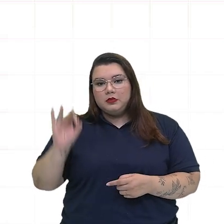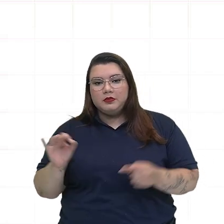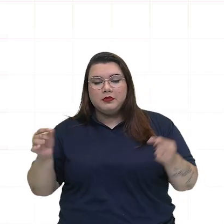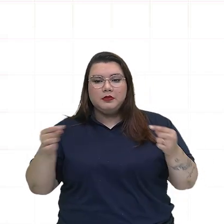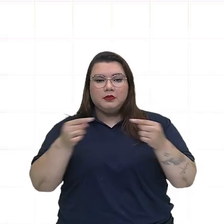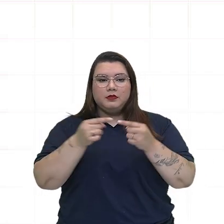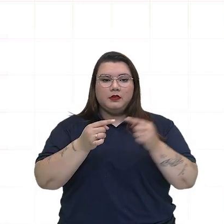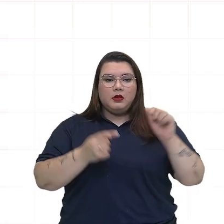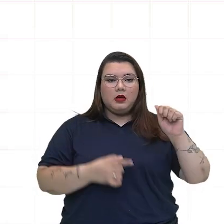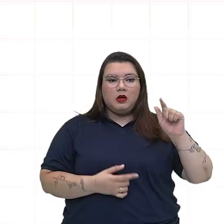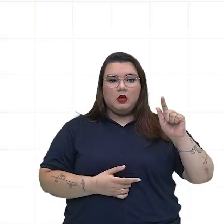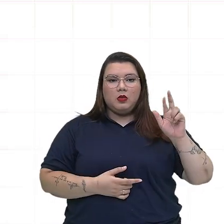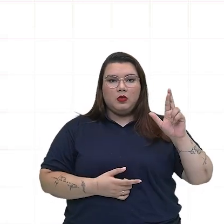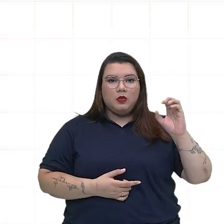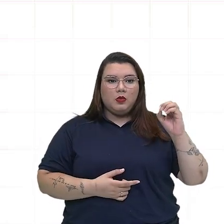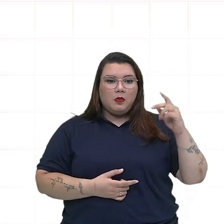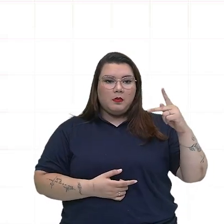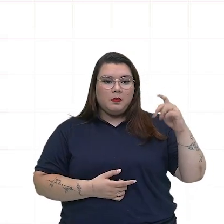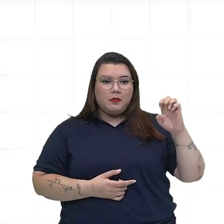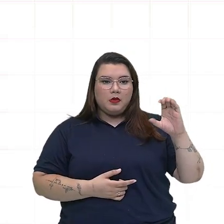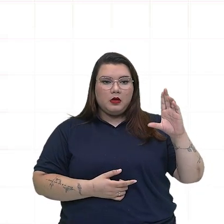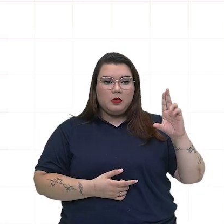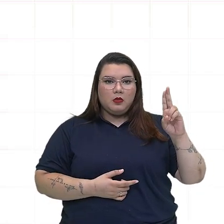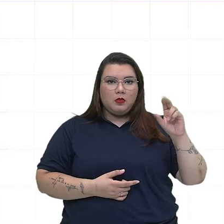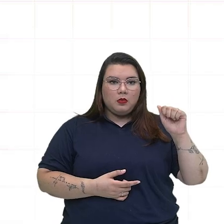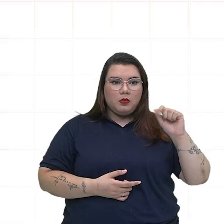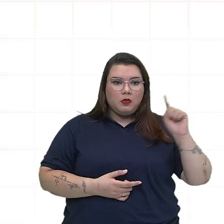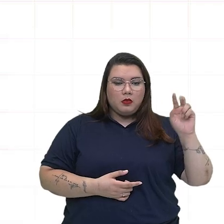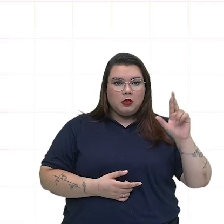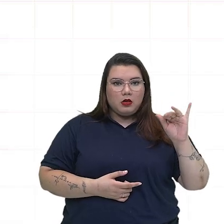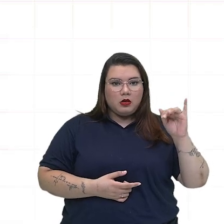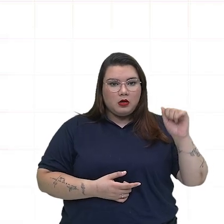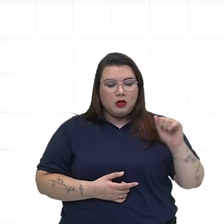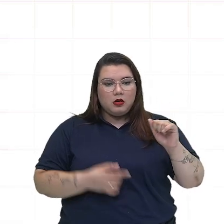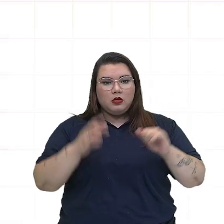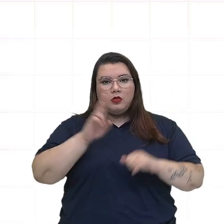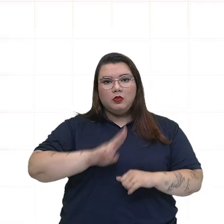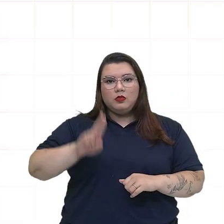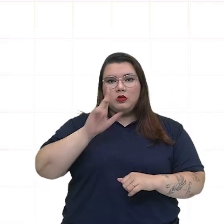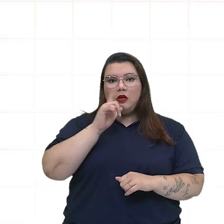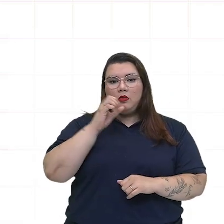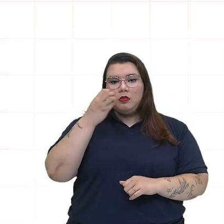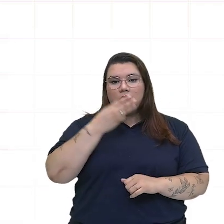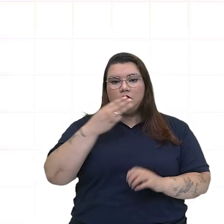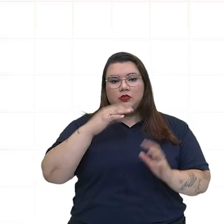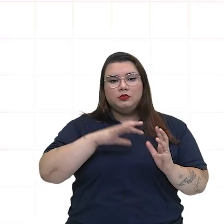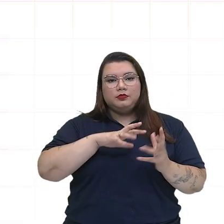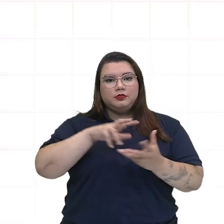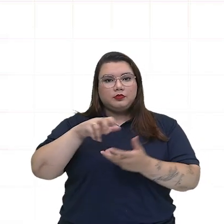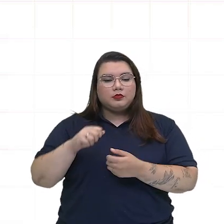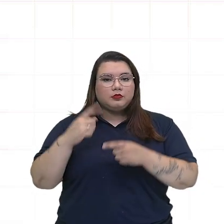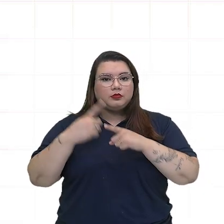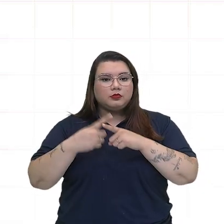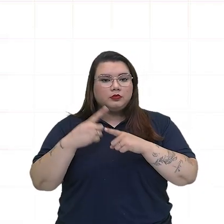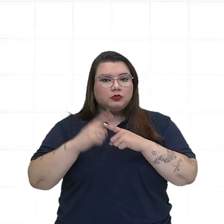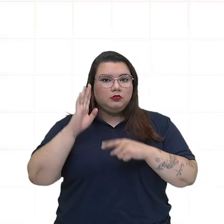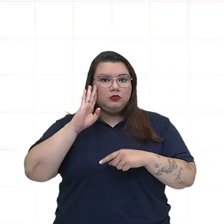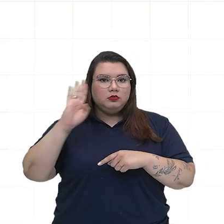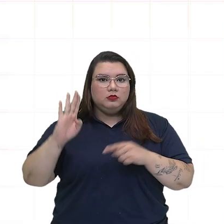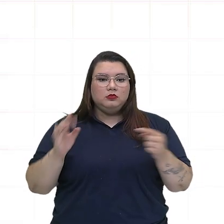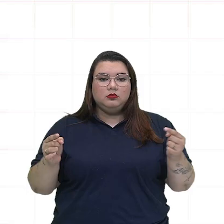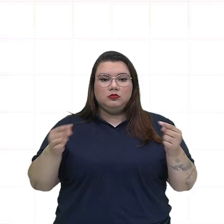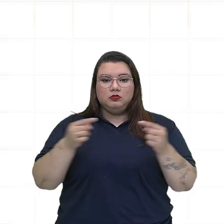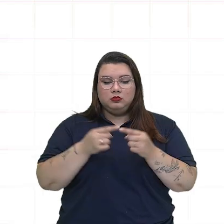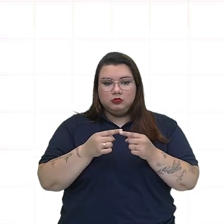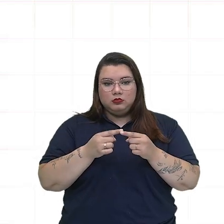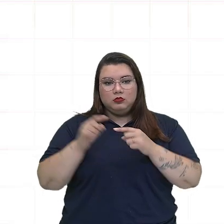70% dessa utilização de água doce ao redor do planeta, tá certo, gente? Porque principalmente aí por conta